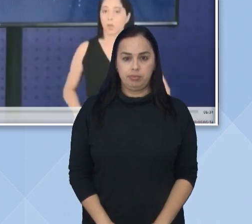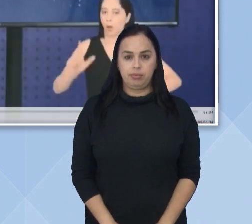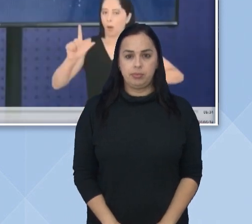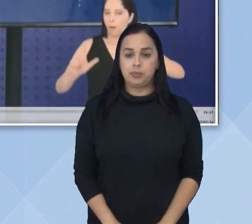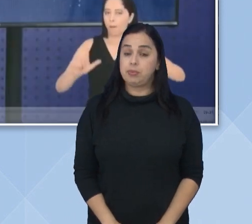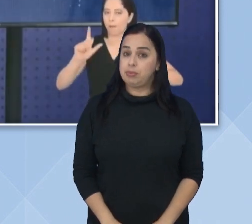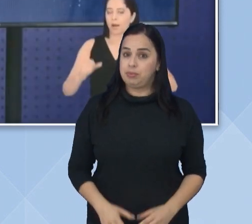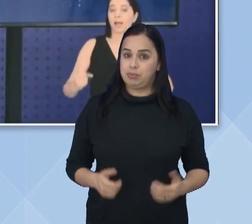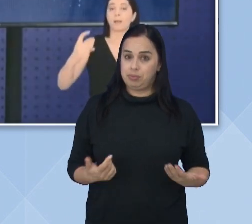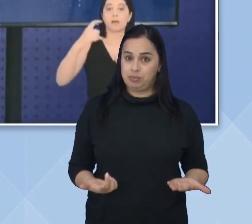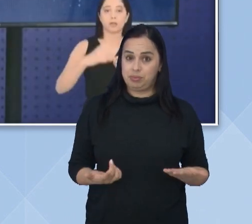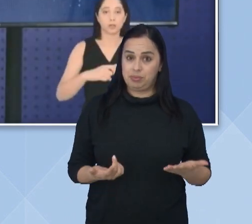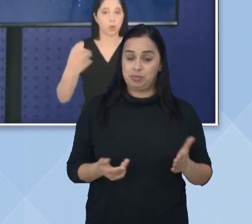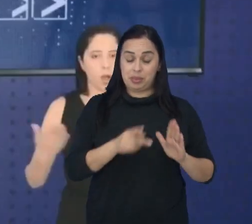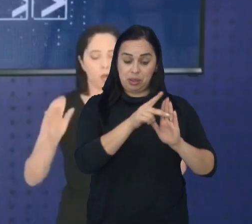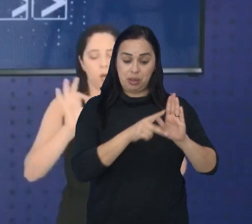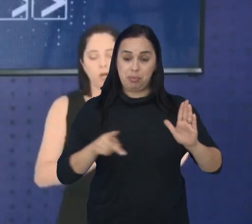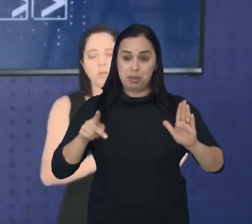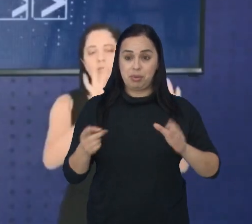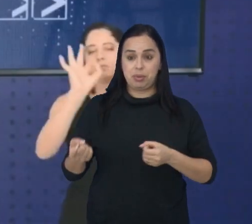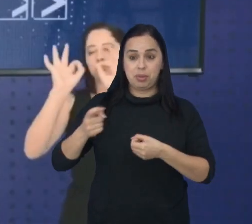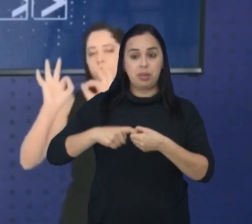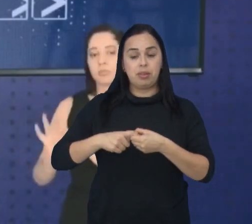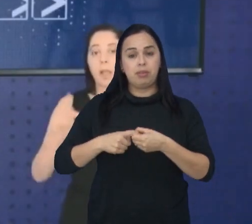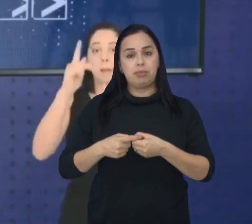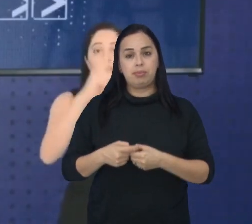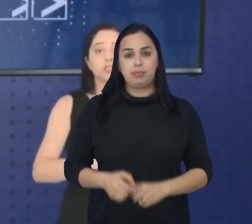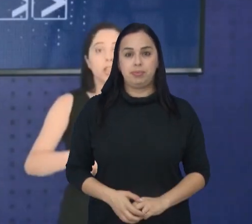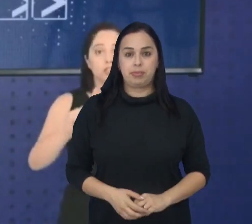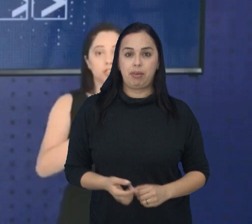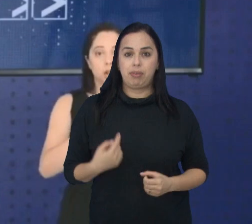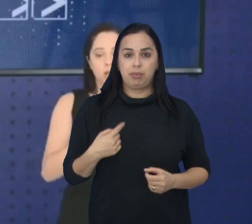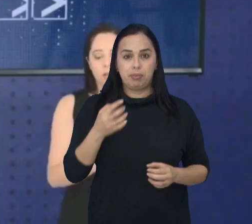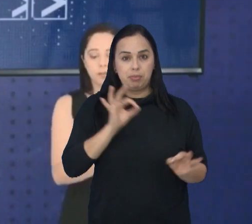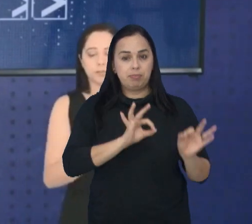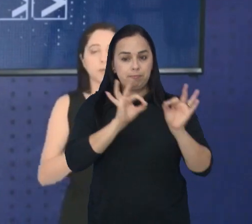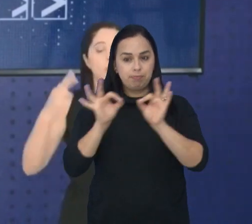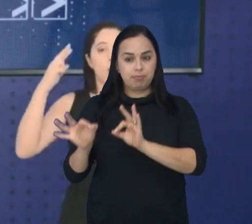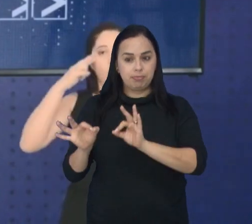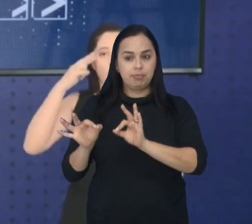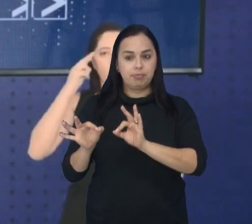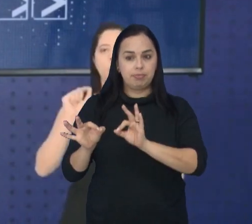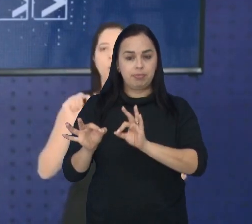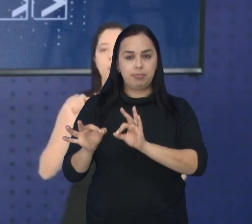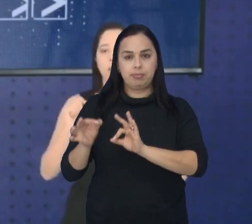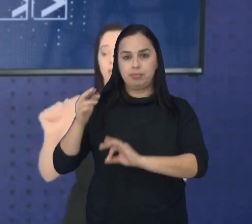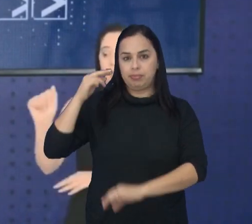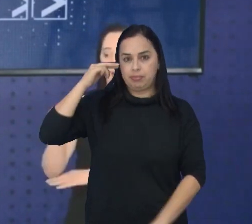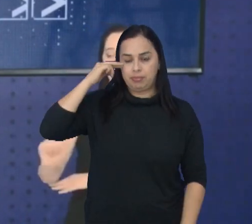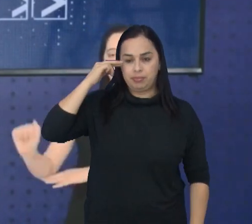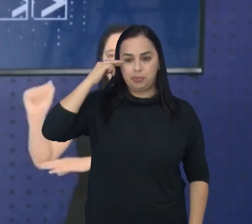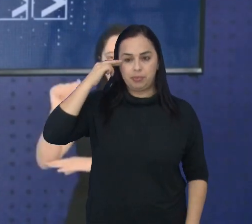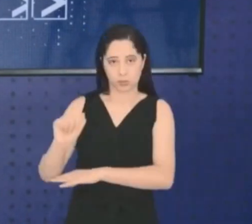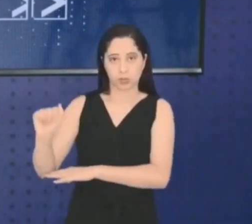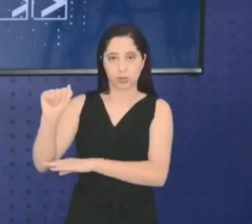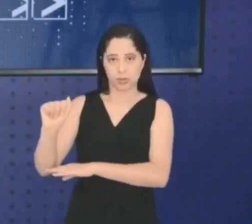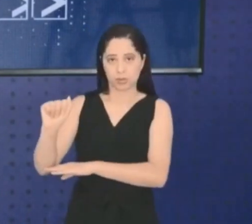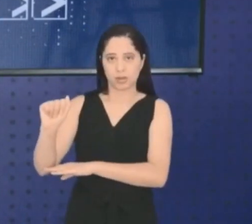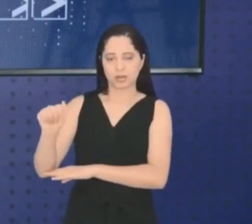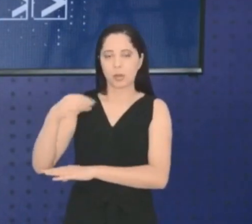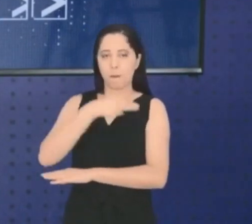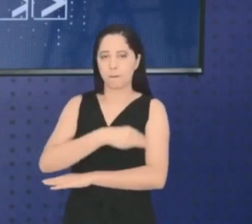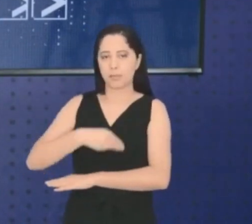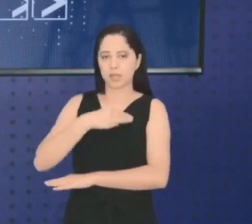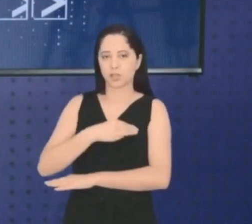De volta com o Tramitando, vamos conferir agora um projeto de lei do vereador Rogério da Cazem, que pretende declarar a